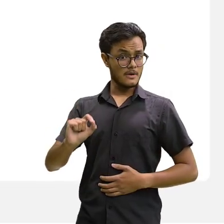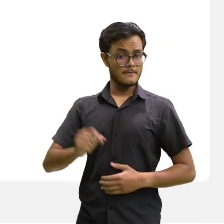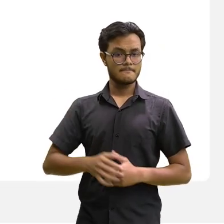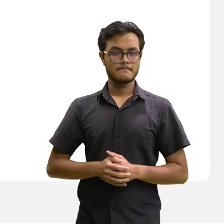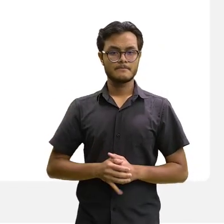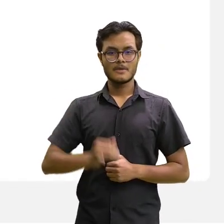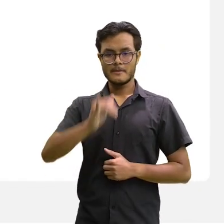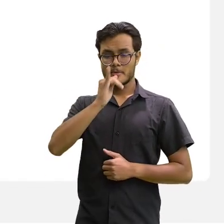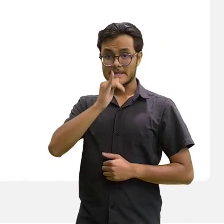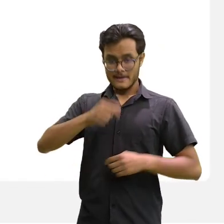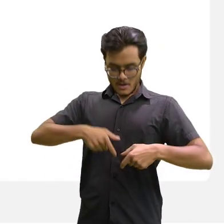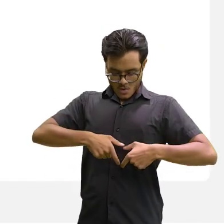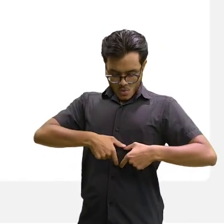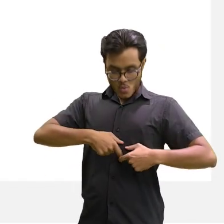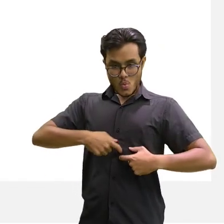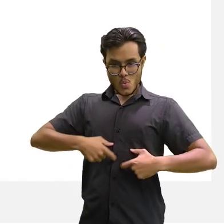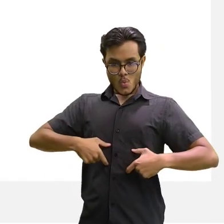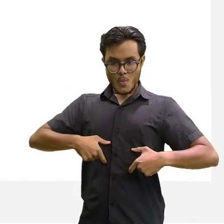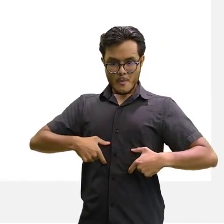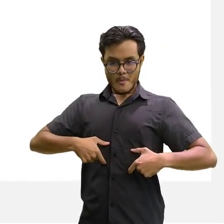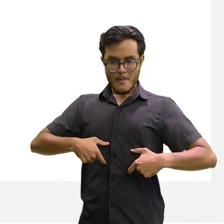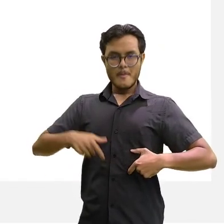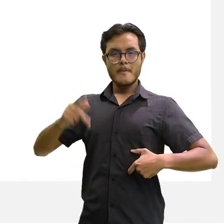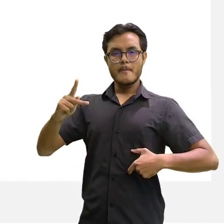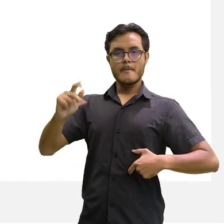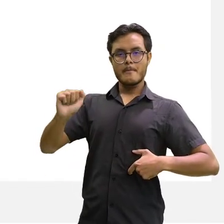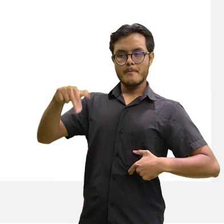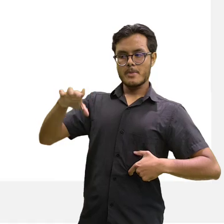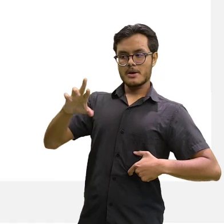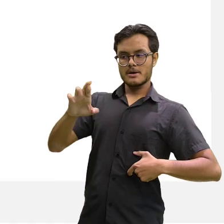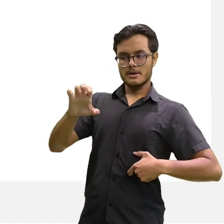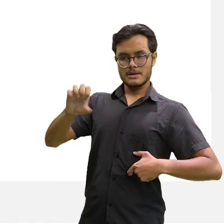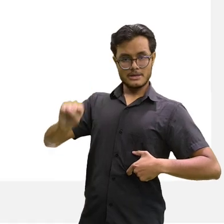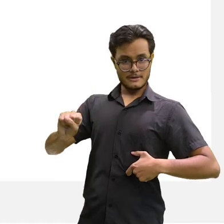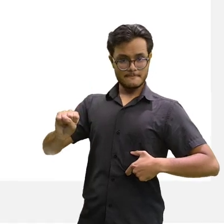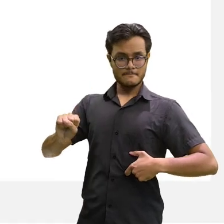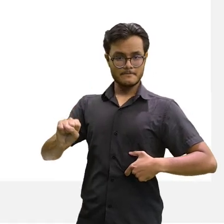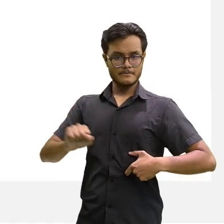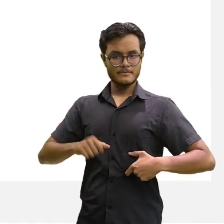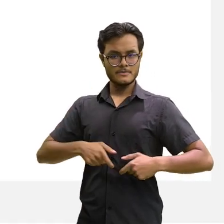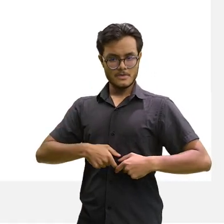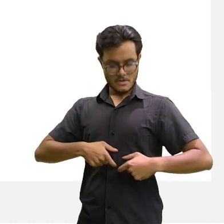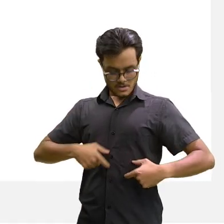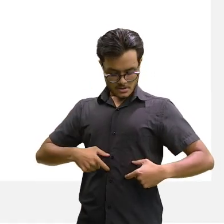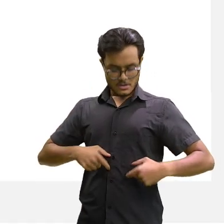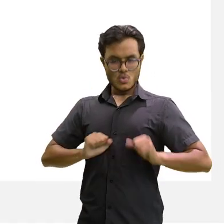esse órgão, o pâncreas, produzindo o que chamamos de suco